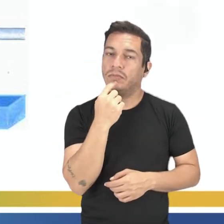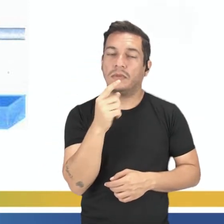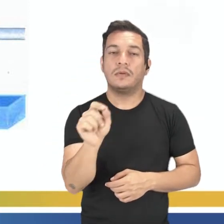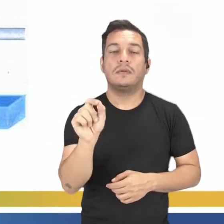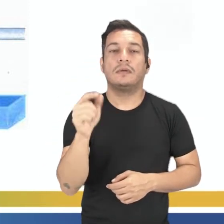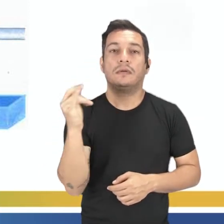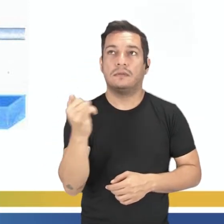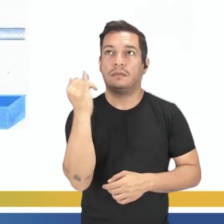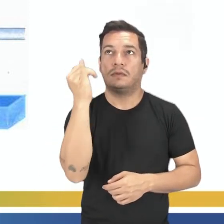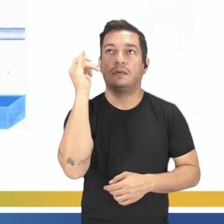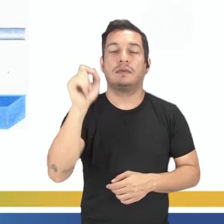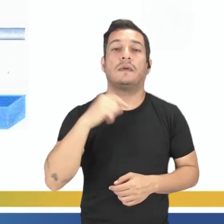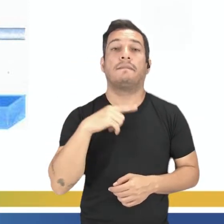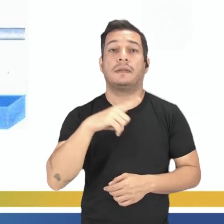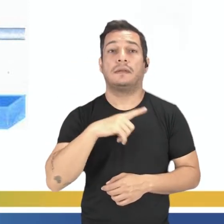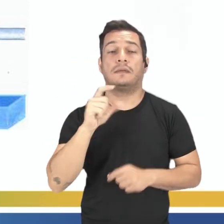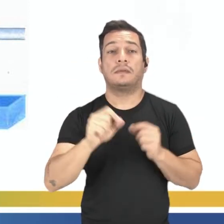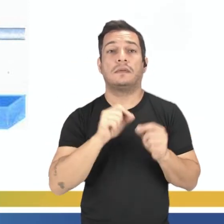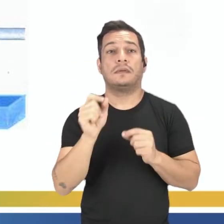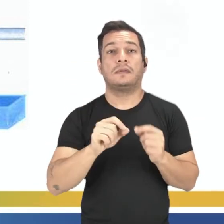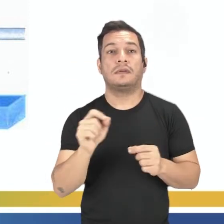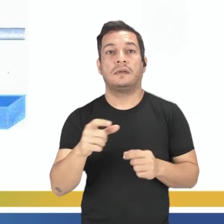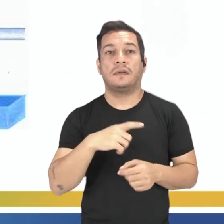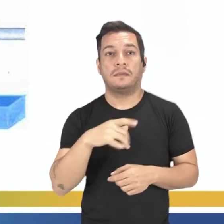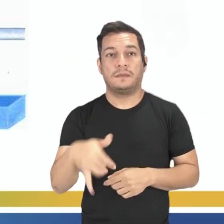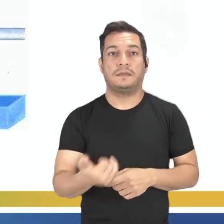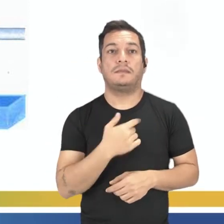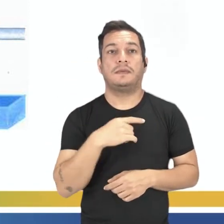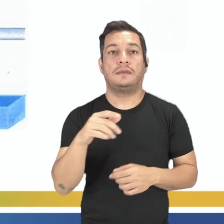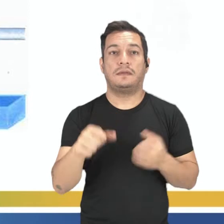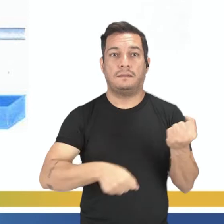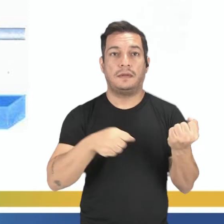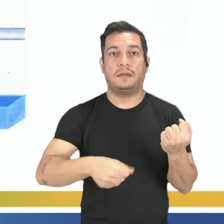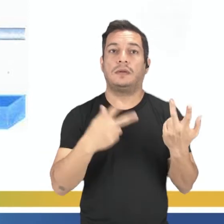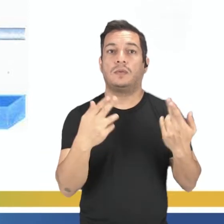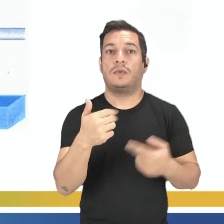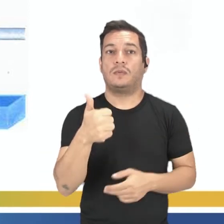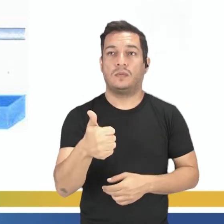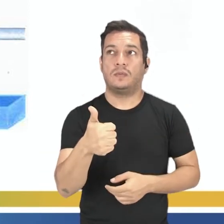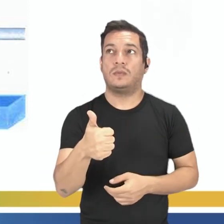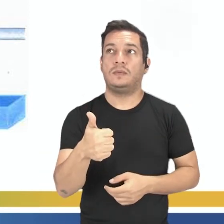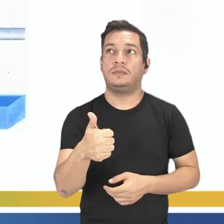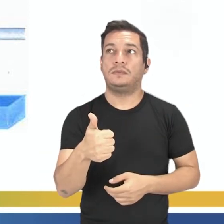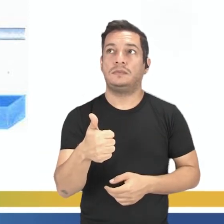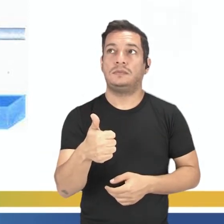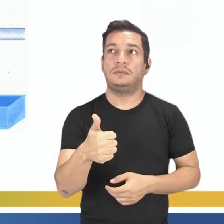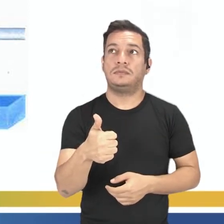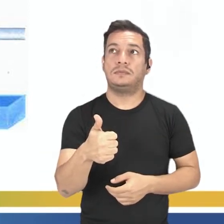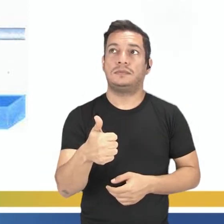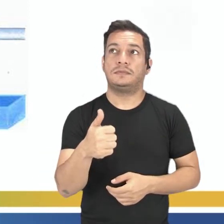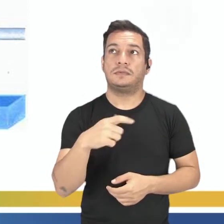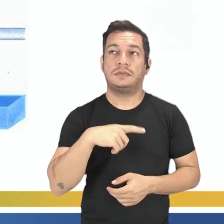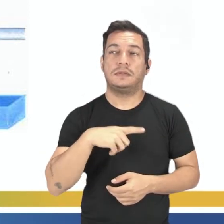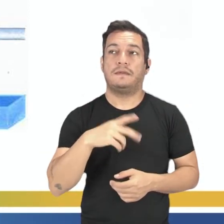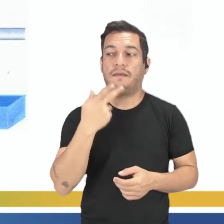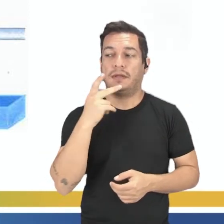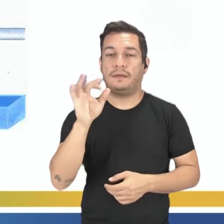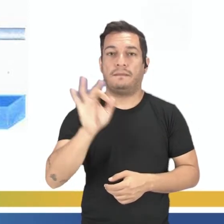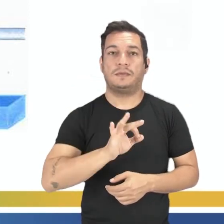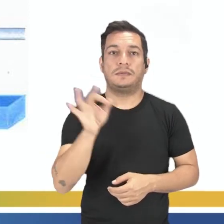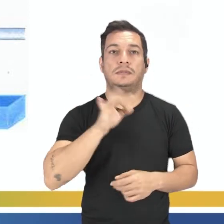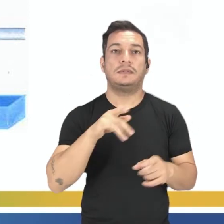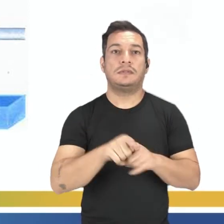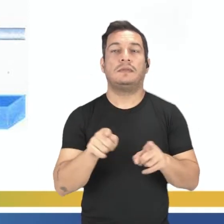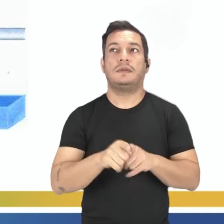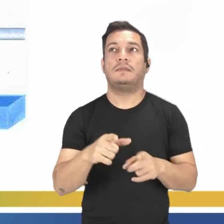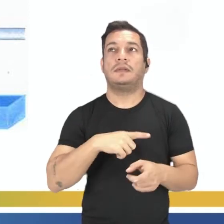seria necessário para mim ter o rendimento dessa máquina igual a 1? Ou também, se eu quiser pensar em porcentagem, para mim